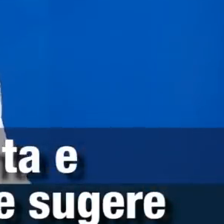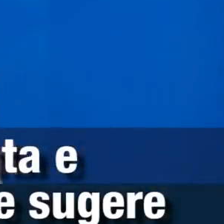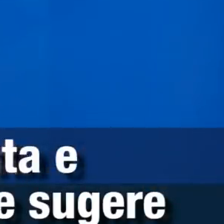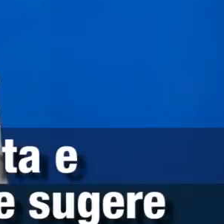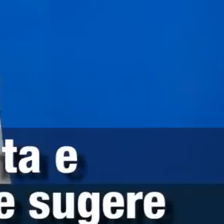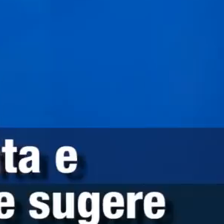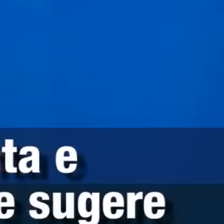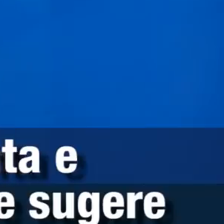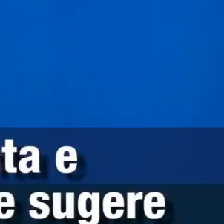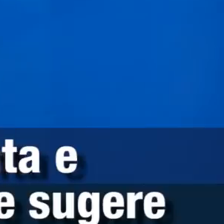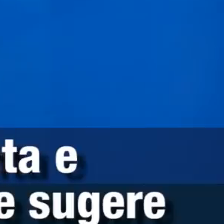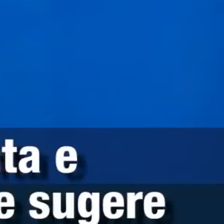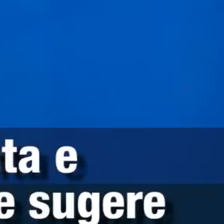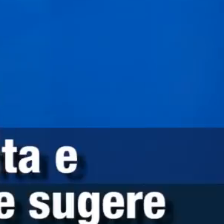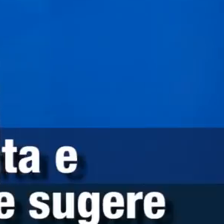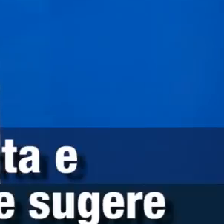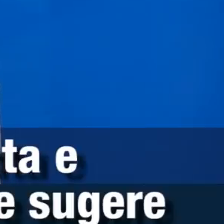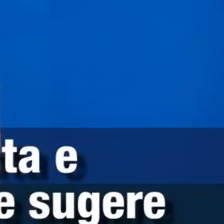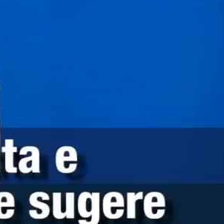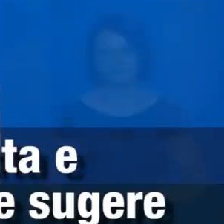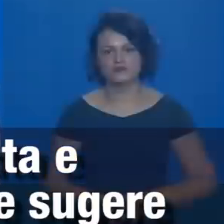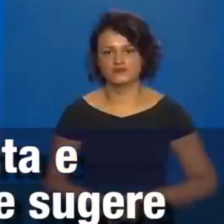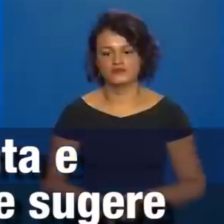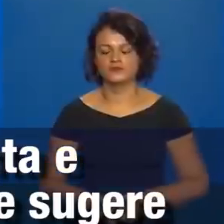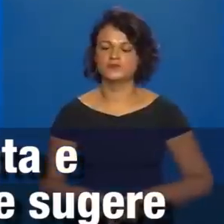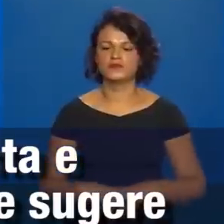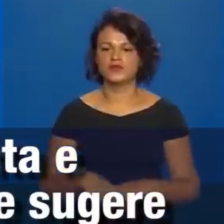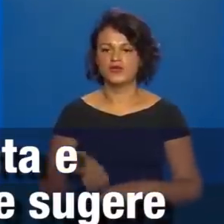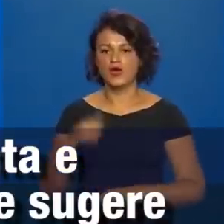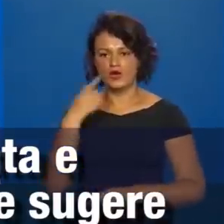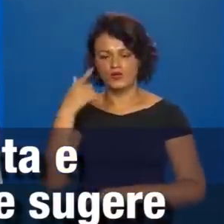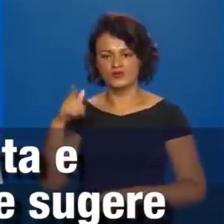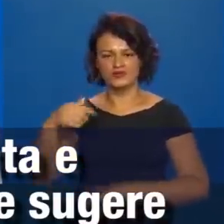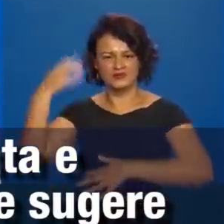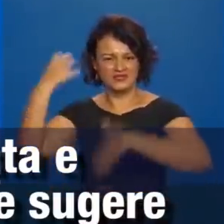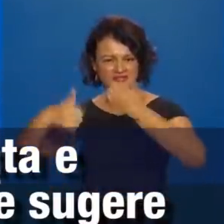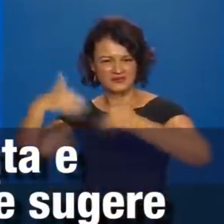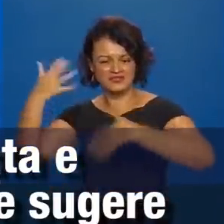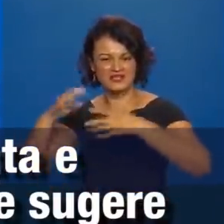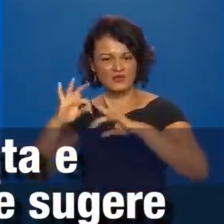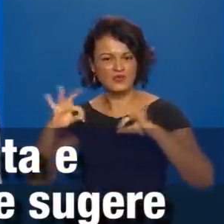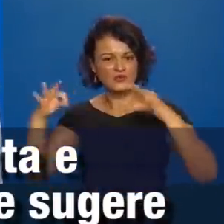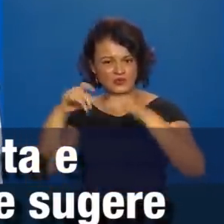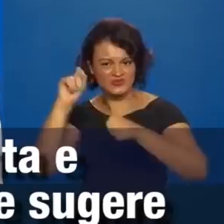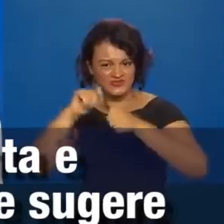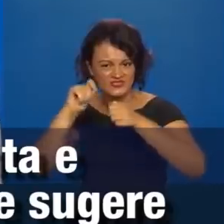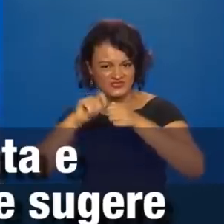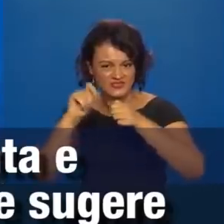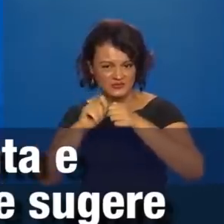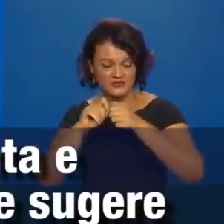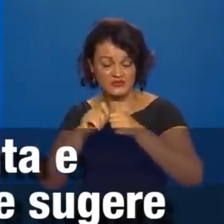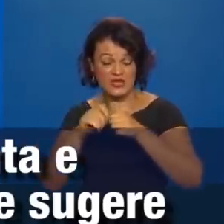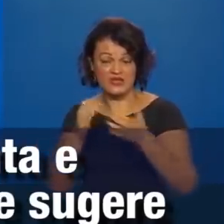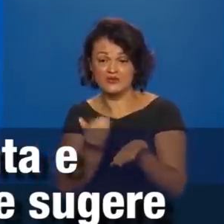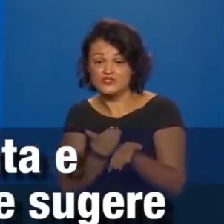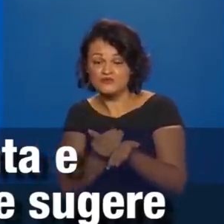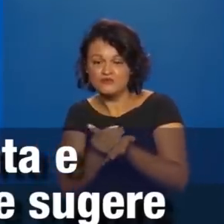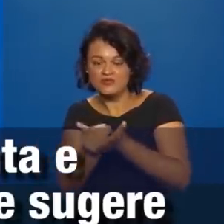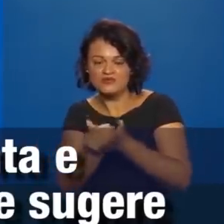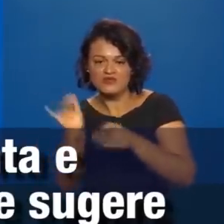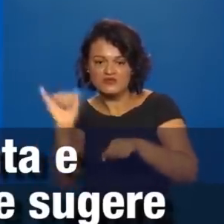uma tentativa de explicar de forma mais didática tudo o que nós fizemos até agora. Nós iniciamos a